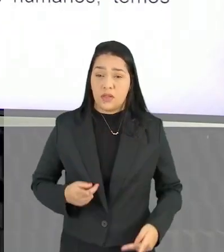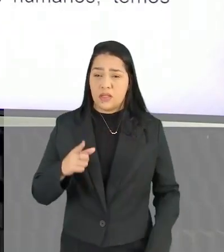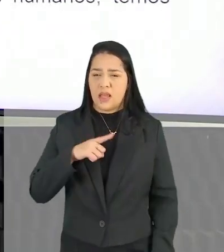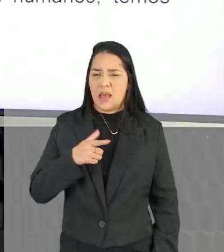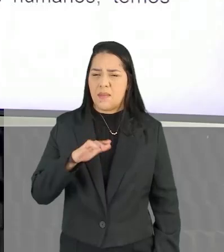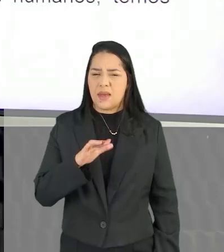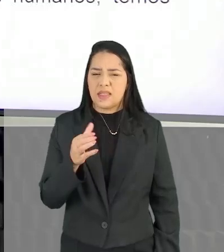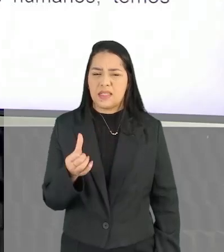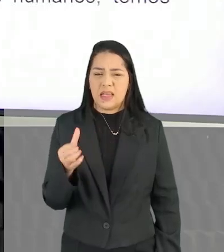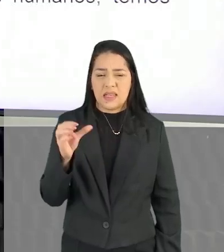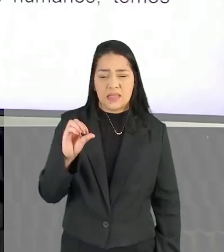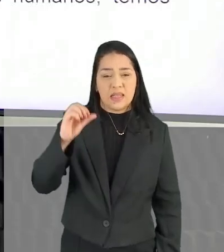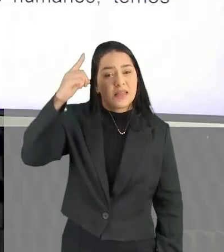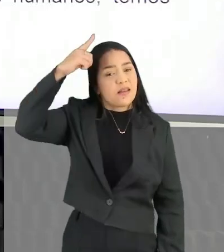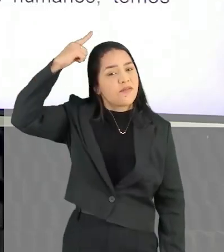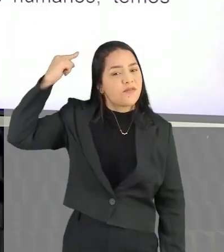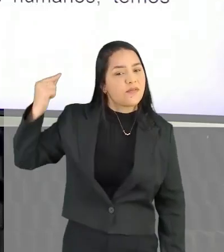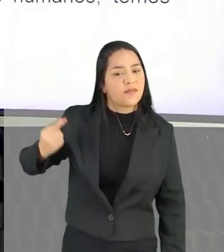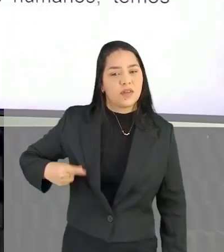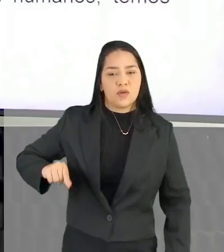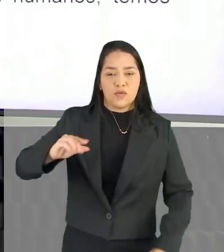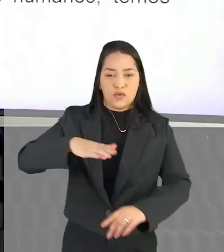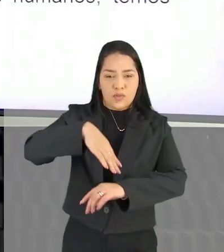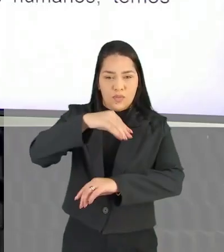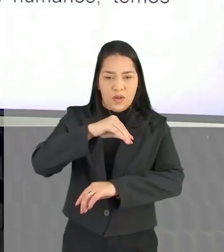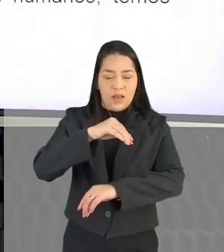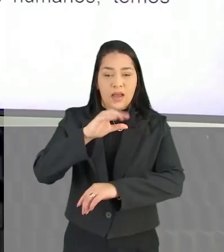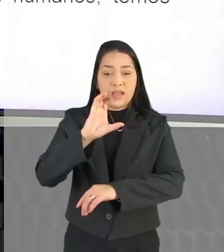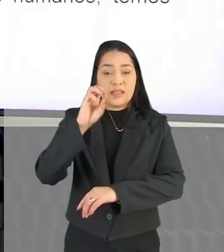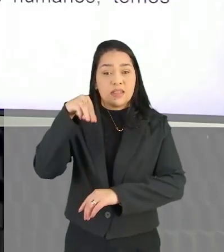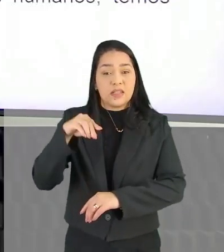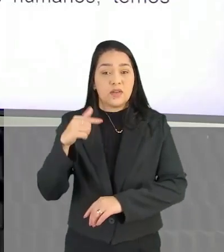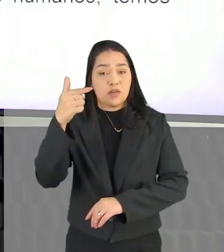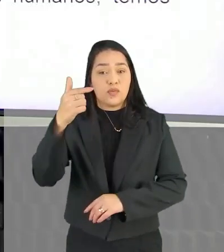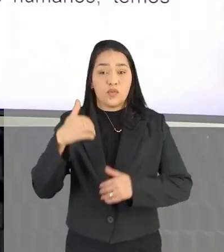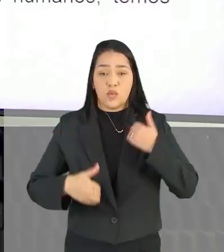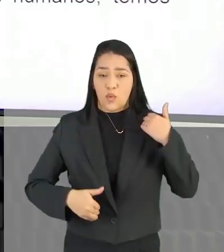humano tem, em média, 60 fios de pelo em cada